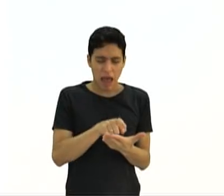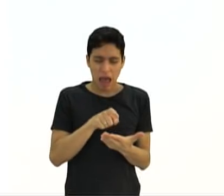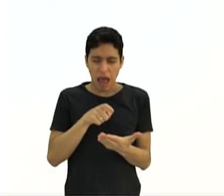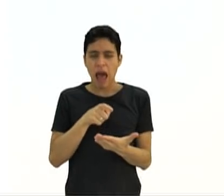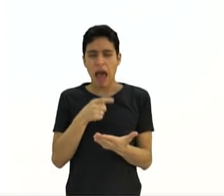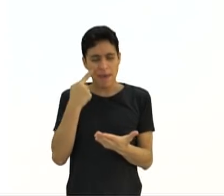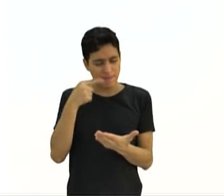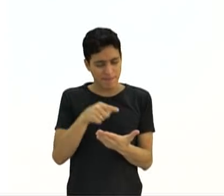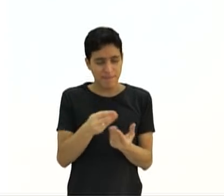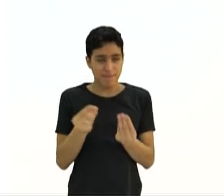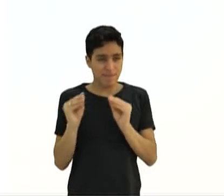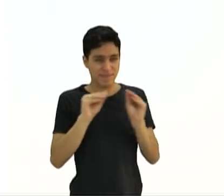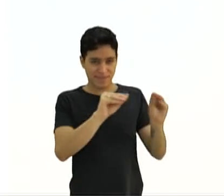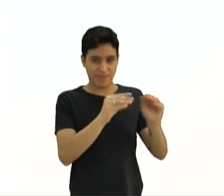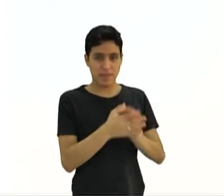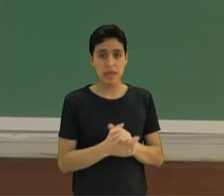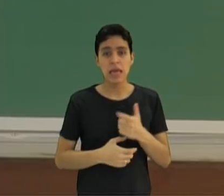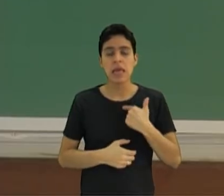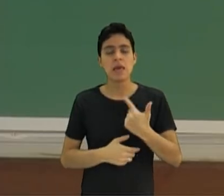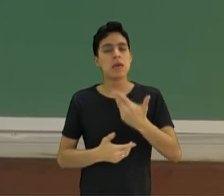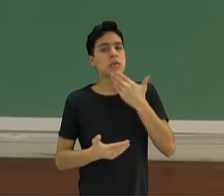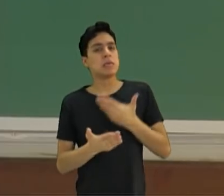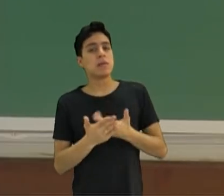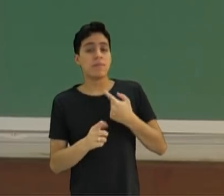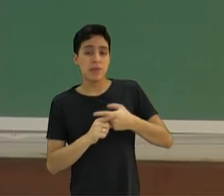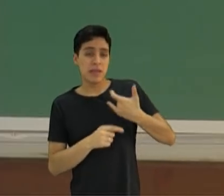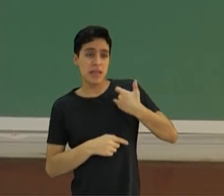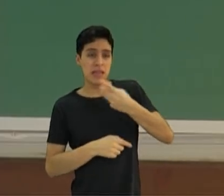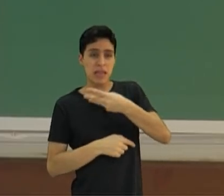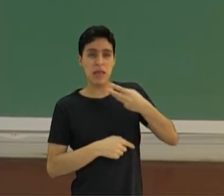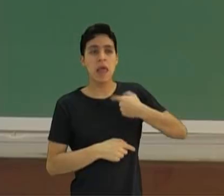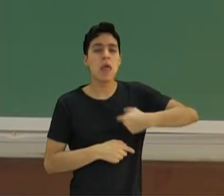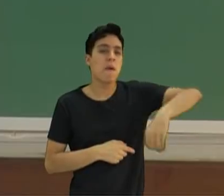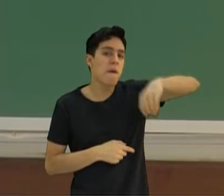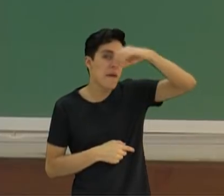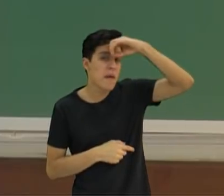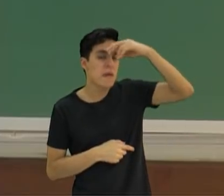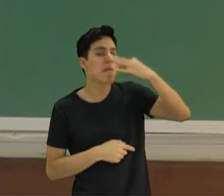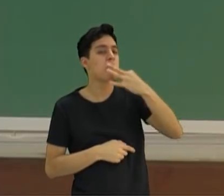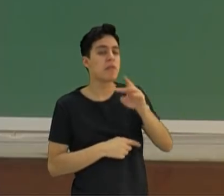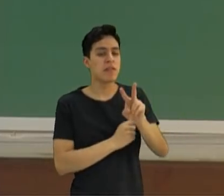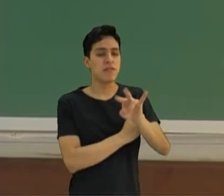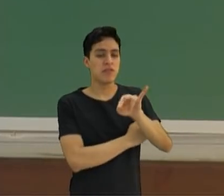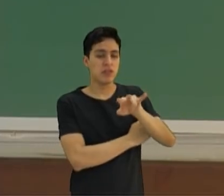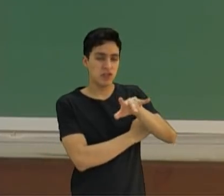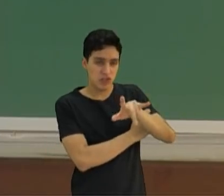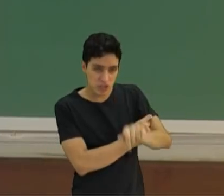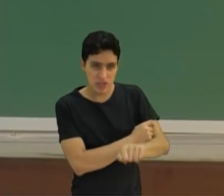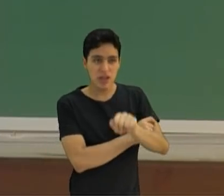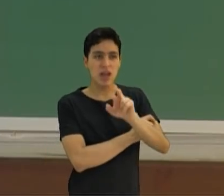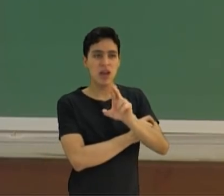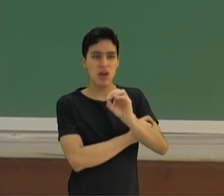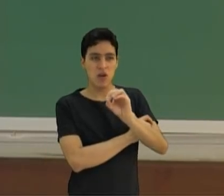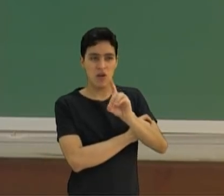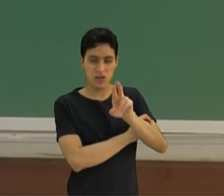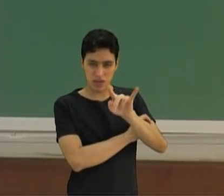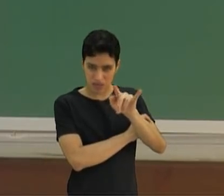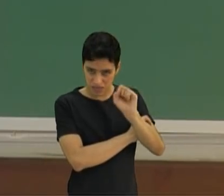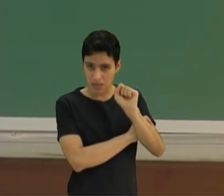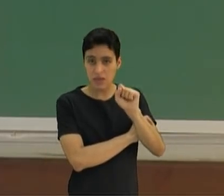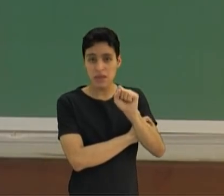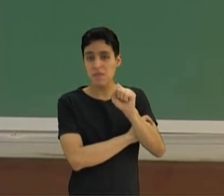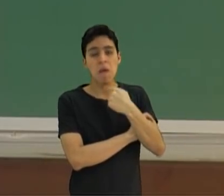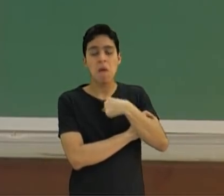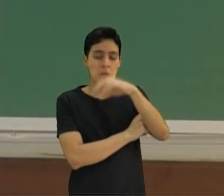eu, no auge dos meus 33 anos, não conhecia a Virgínia Rodrigues. Fui conhecer no livro. E ela é uma